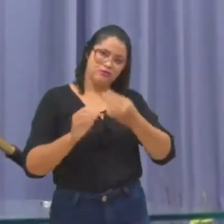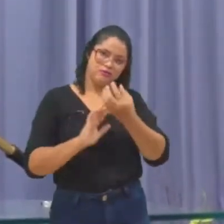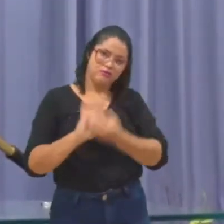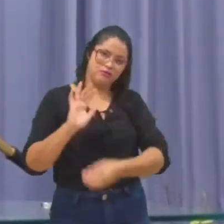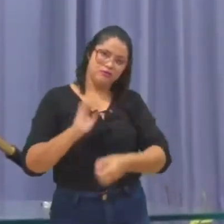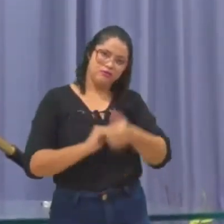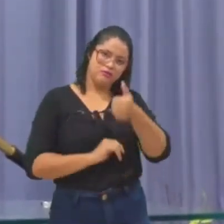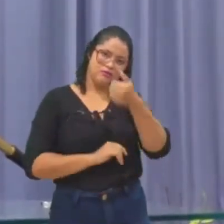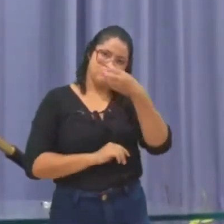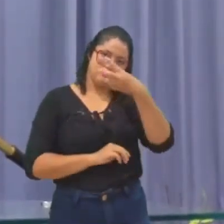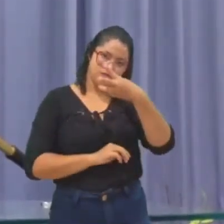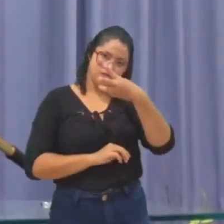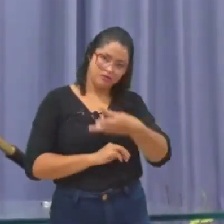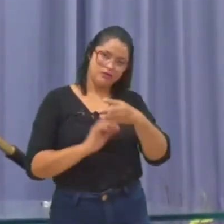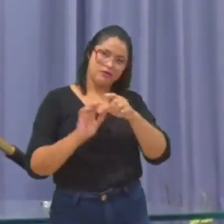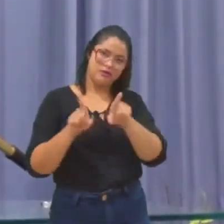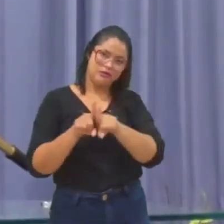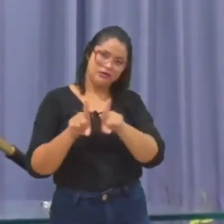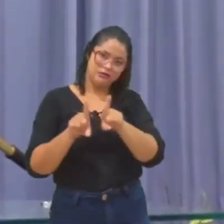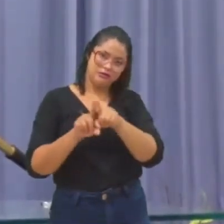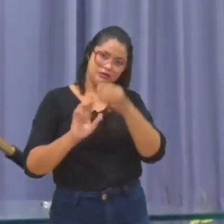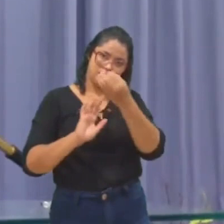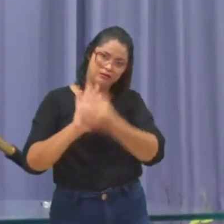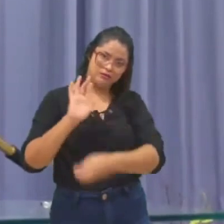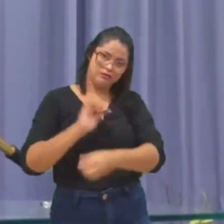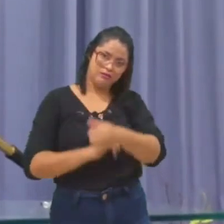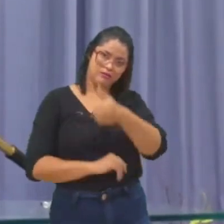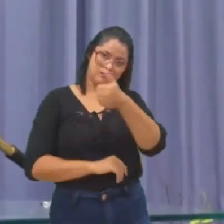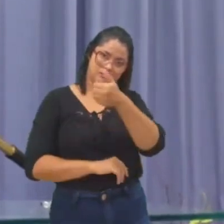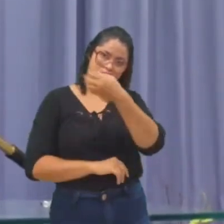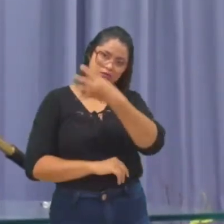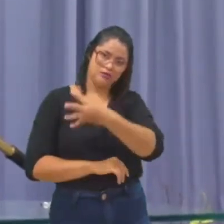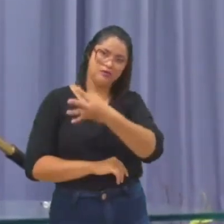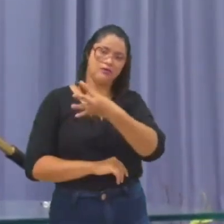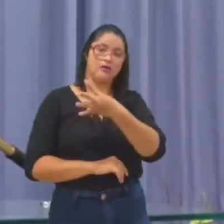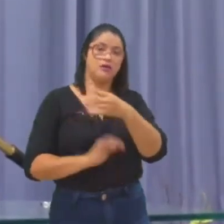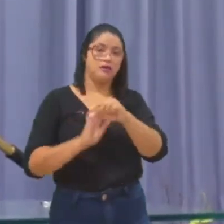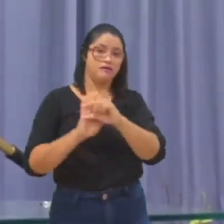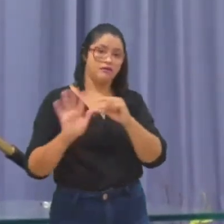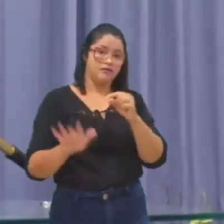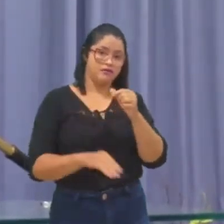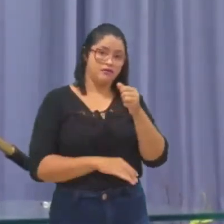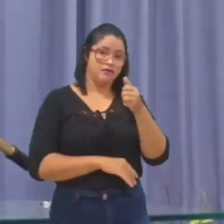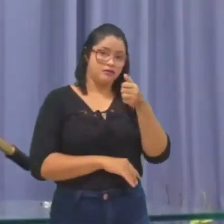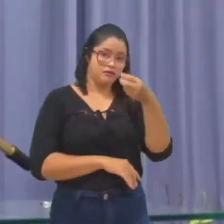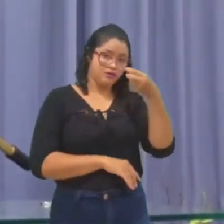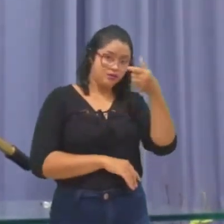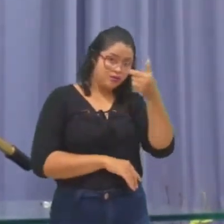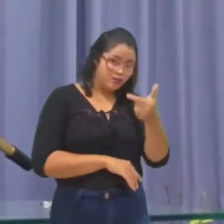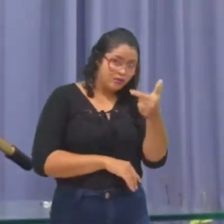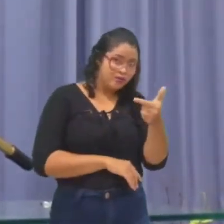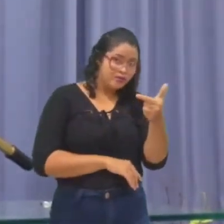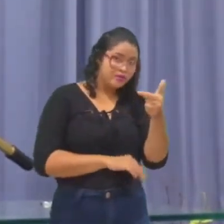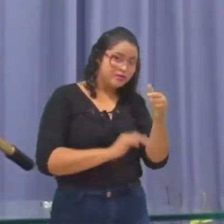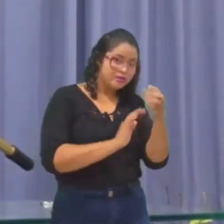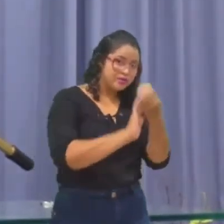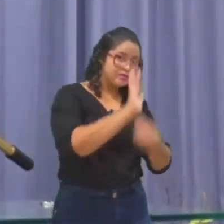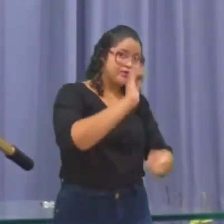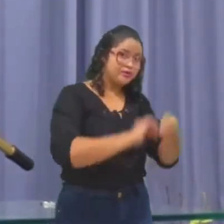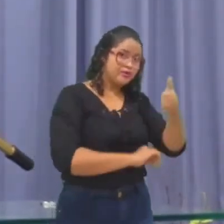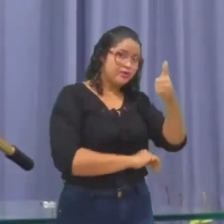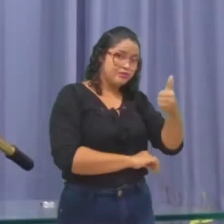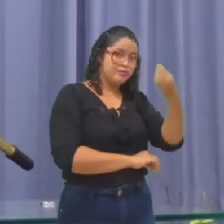e capítulo 14. No versículo 2 do capítulo 13, Deus